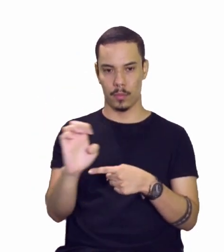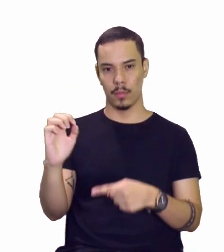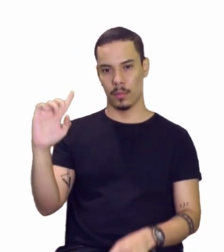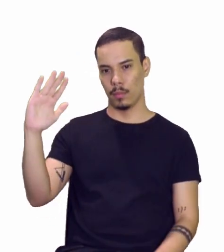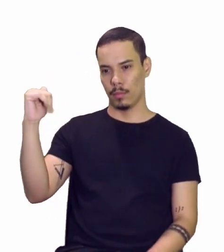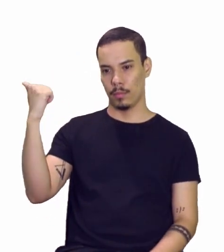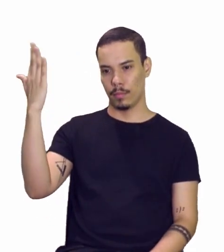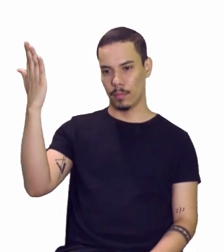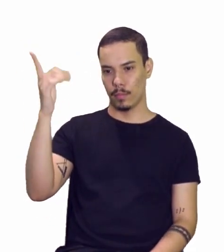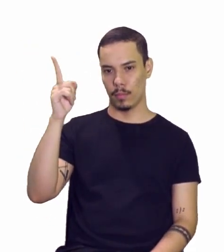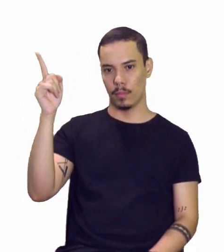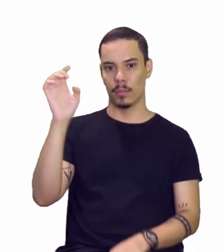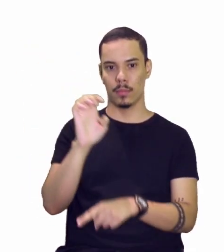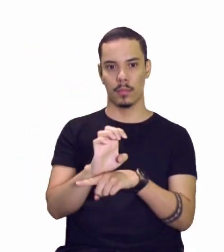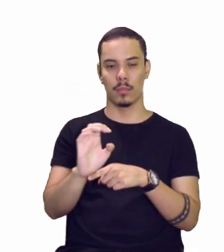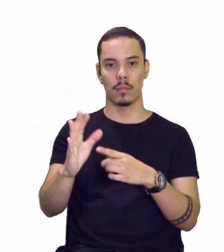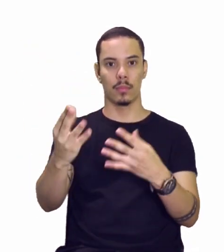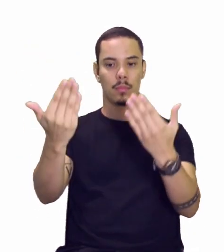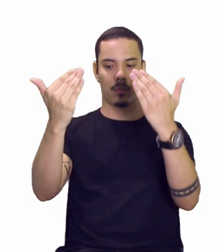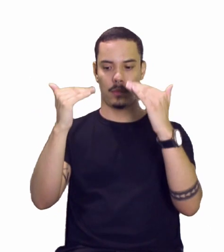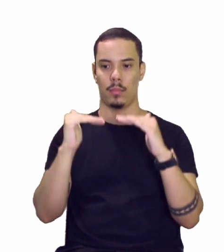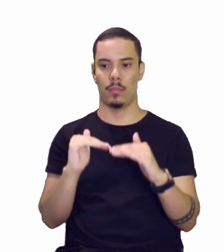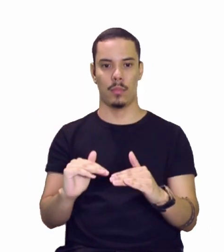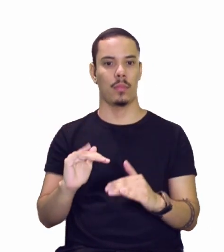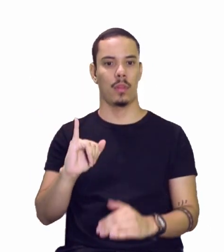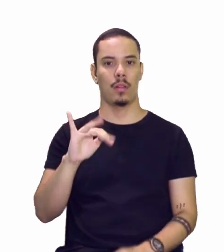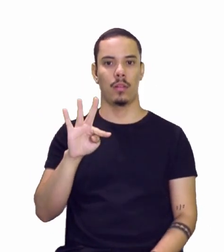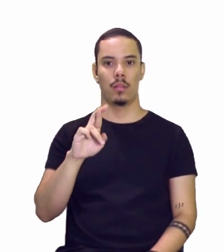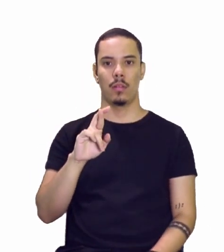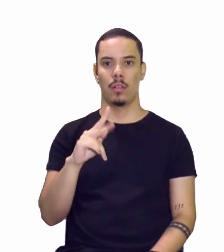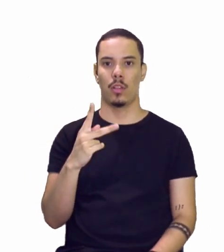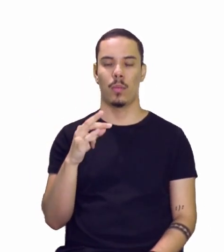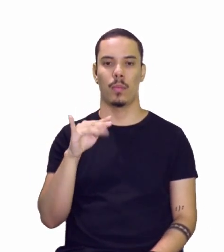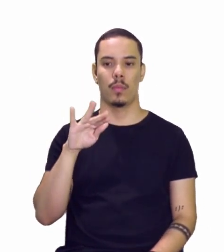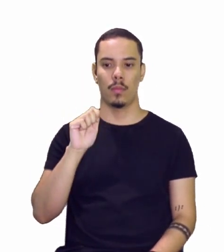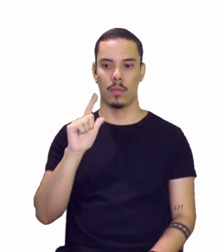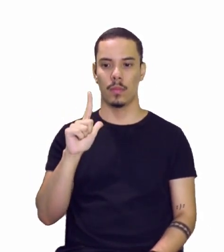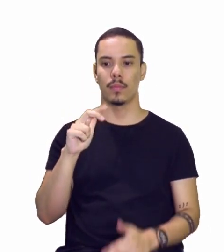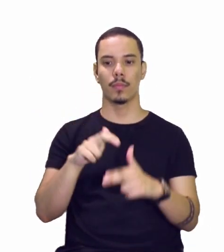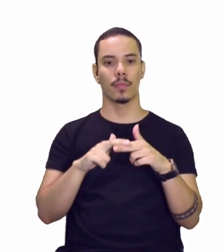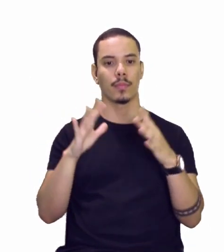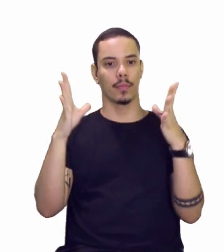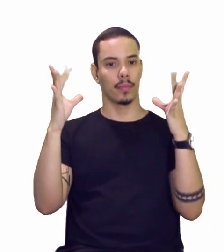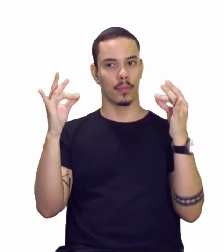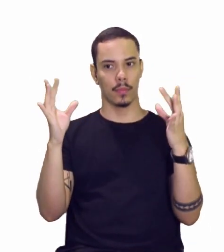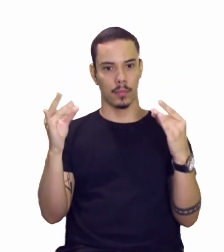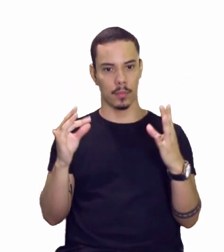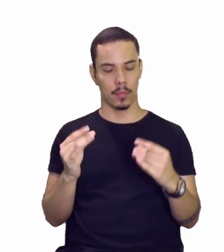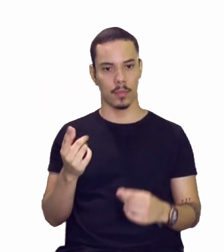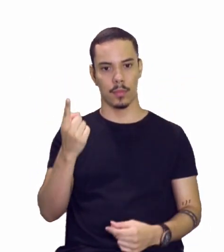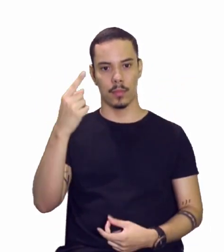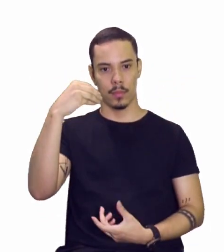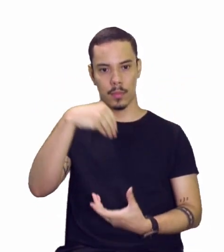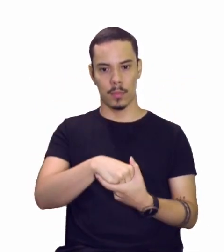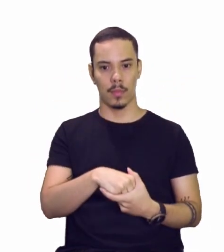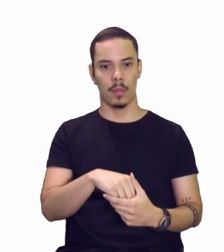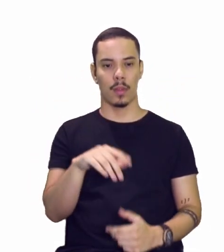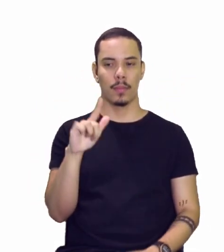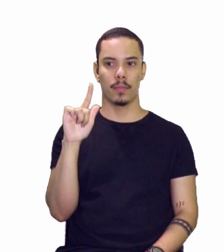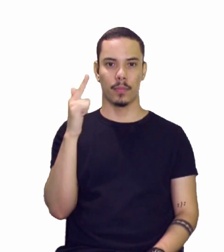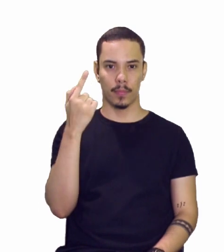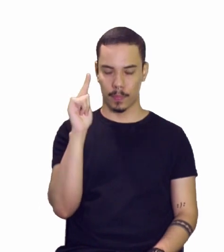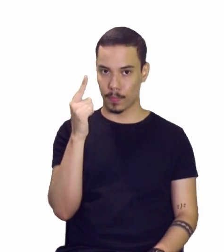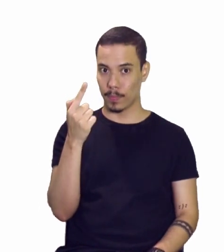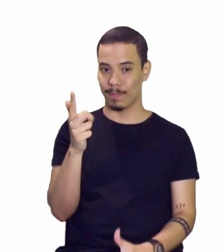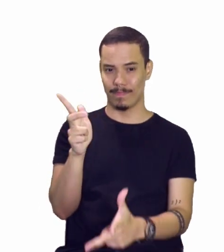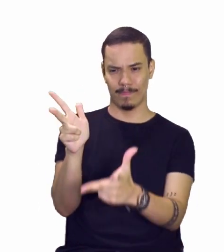nós estamos totalmente na zona intertropical. Detalhe, na localização geográfica, levando